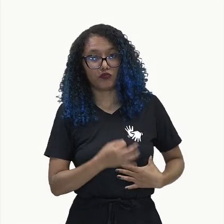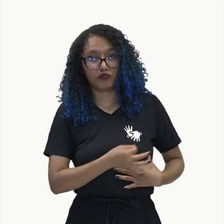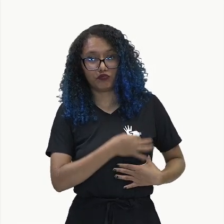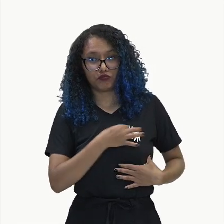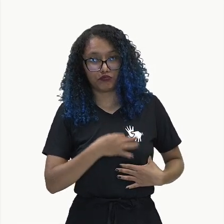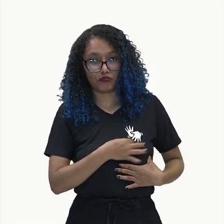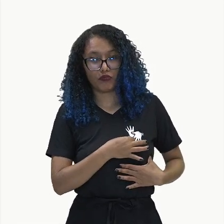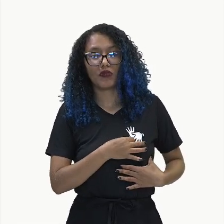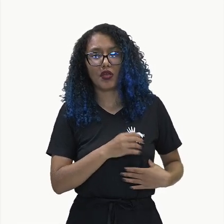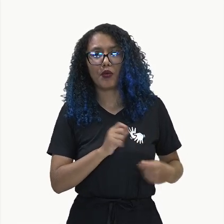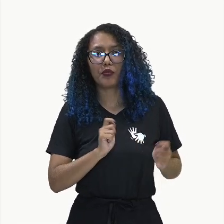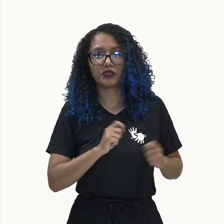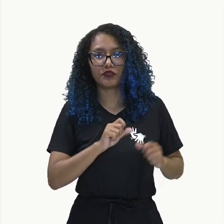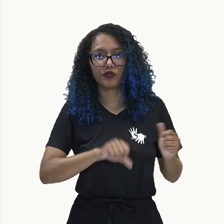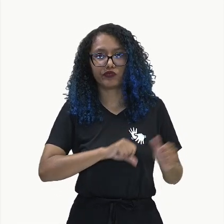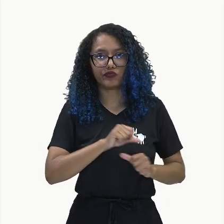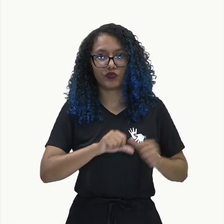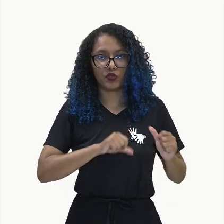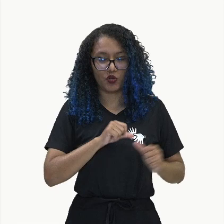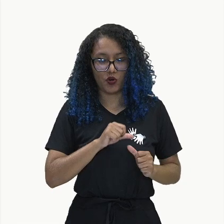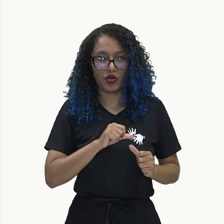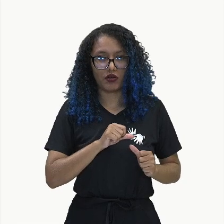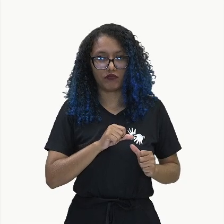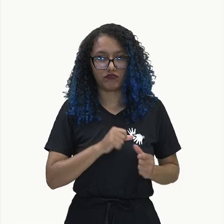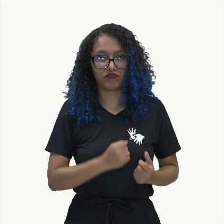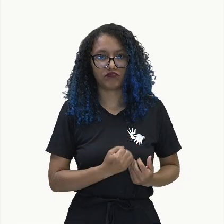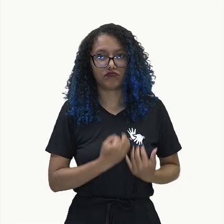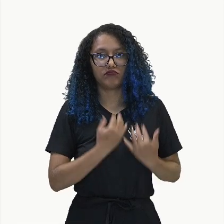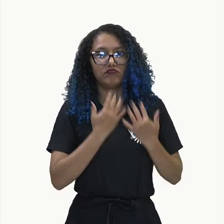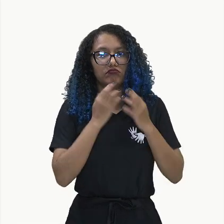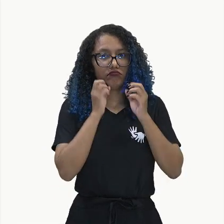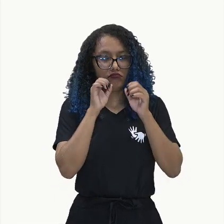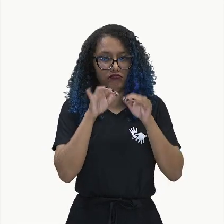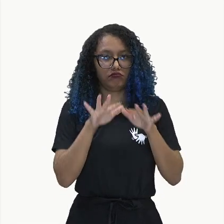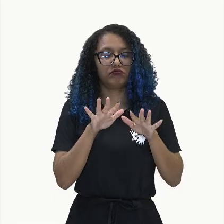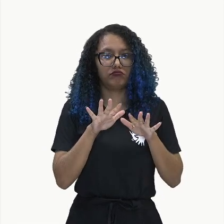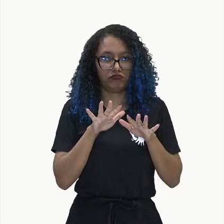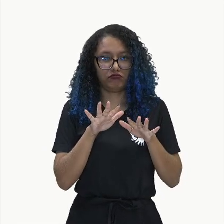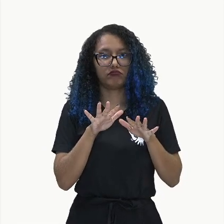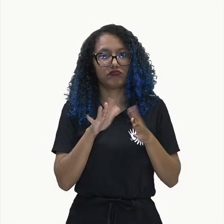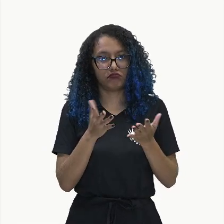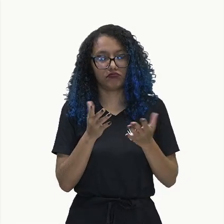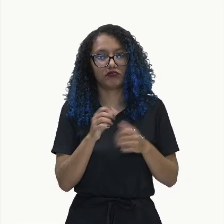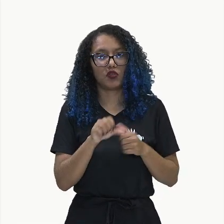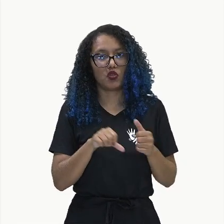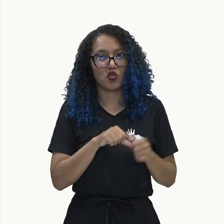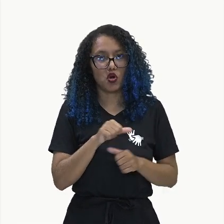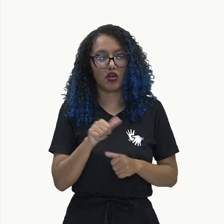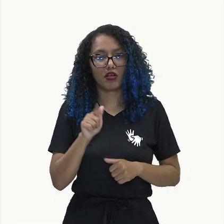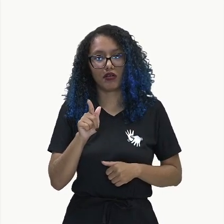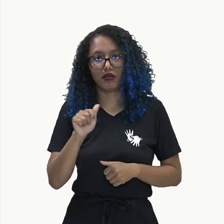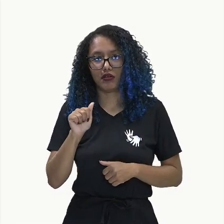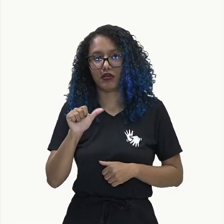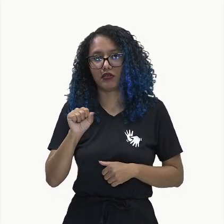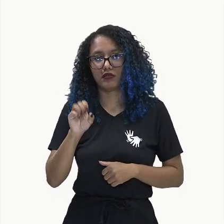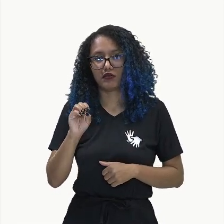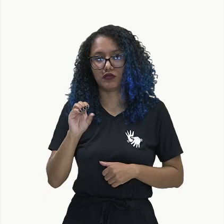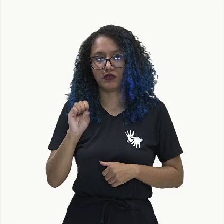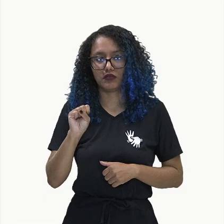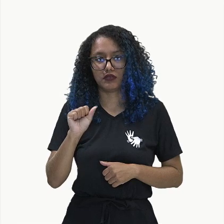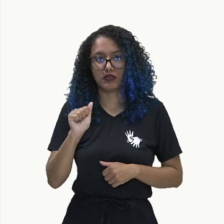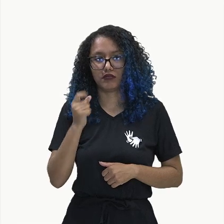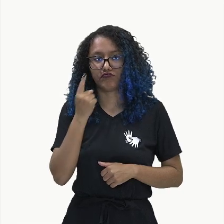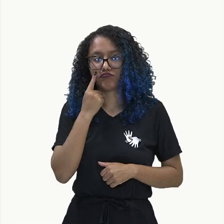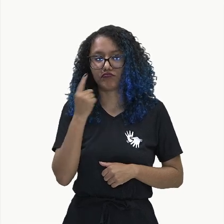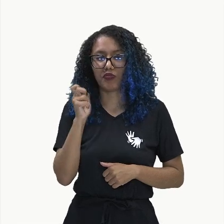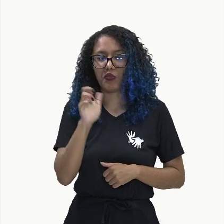essa troca, né, de trocas gasosas denominadas. Na ilustração aí, só para você fixar